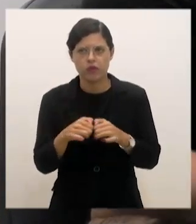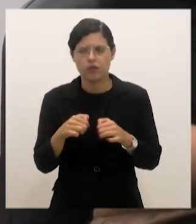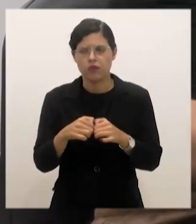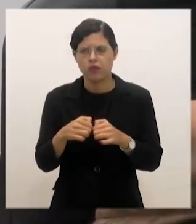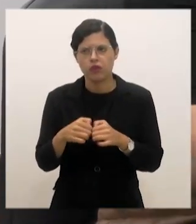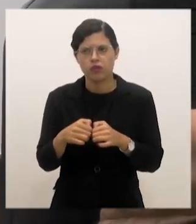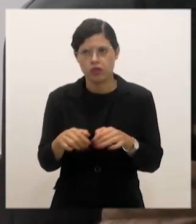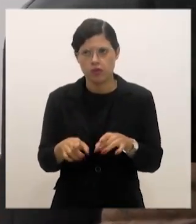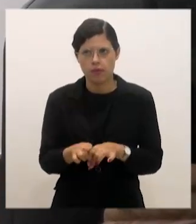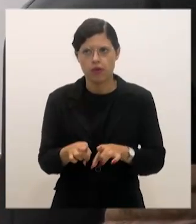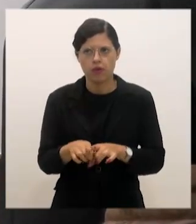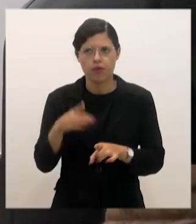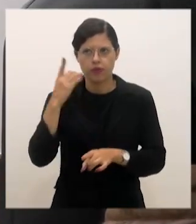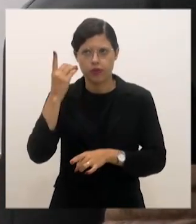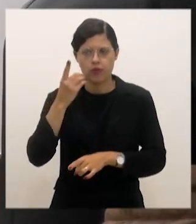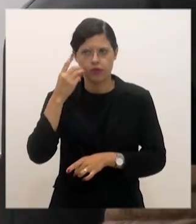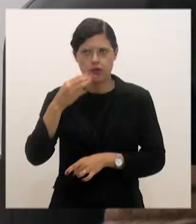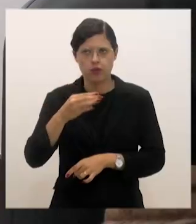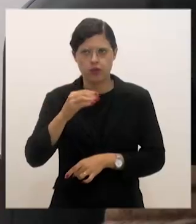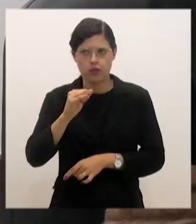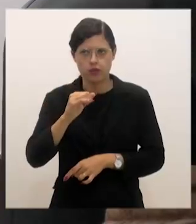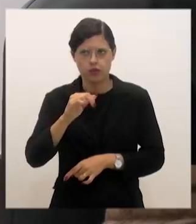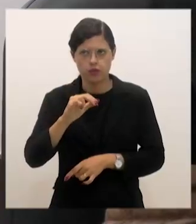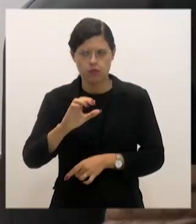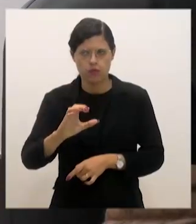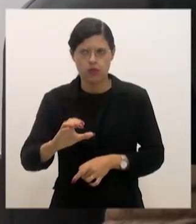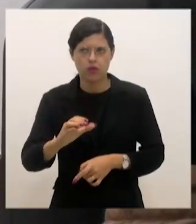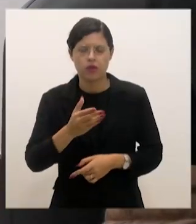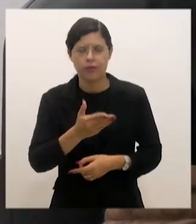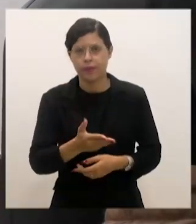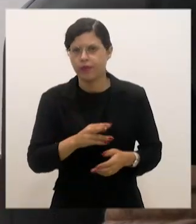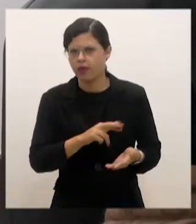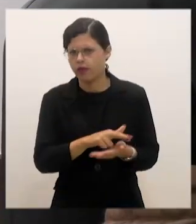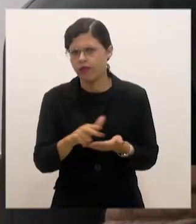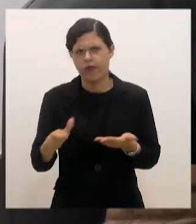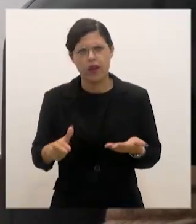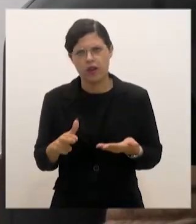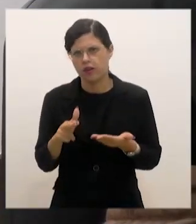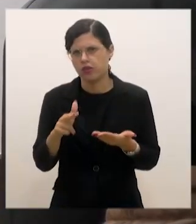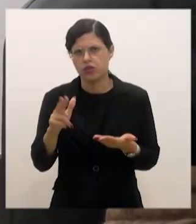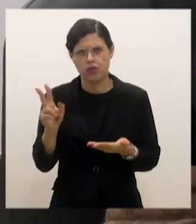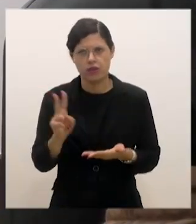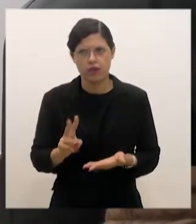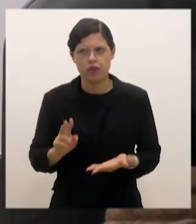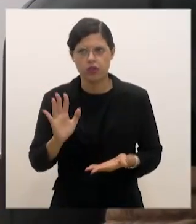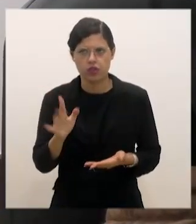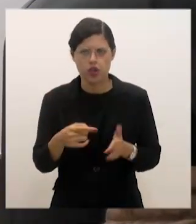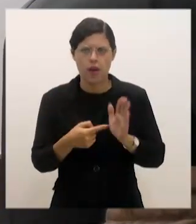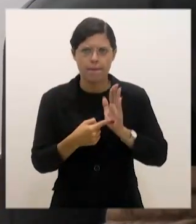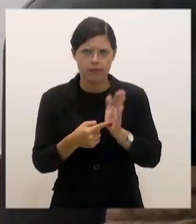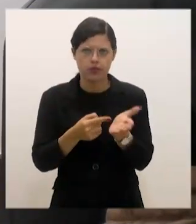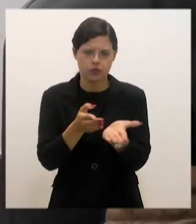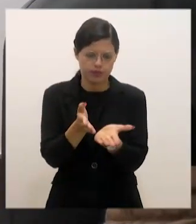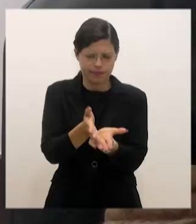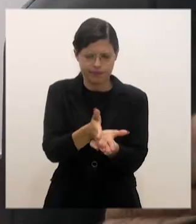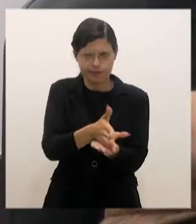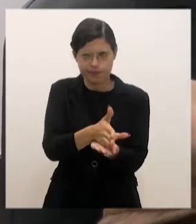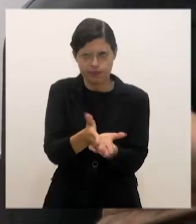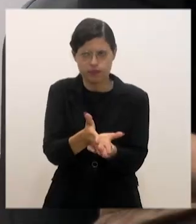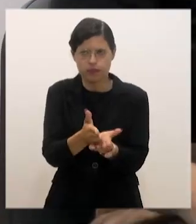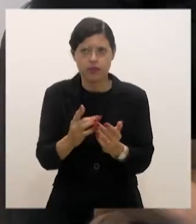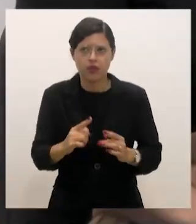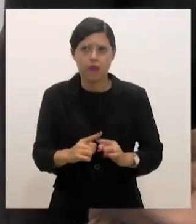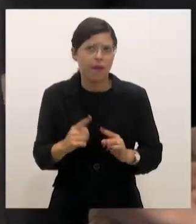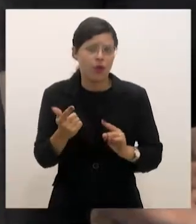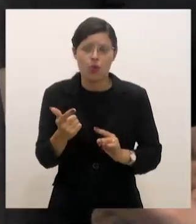Carlos Mink. O Carlos Mink, diversas vezes, já apresentou poligonal, mas não tem